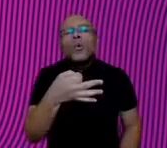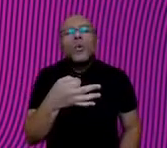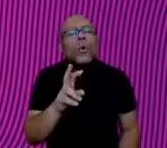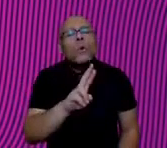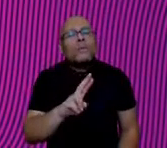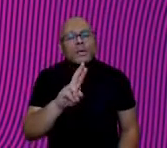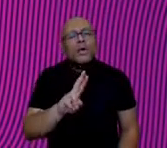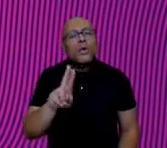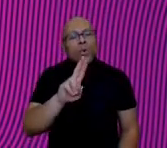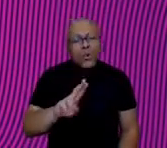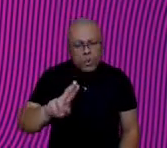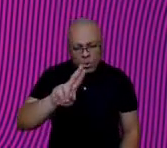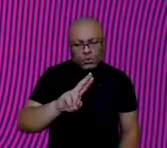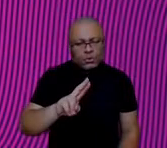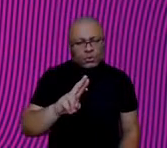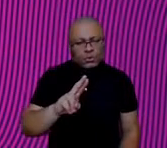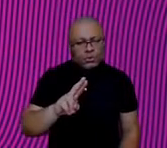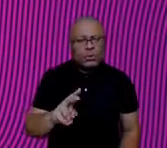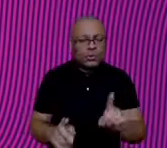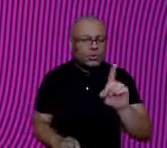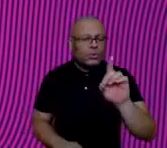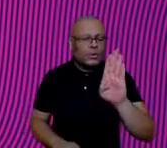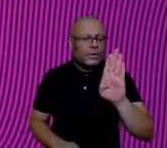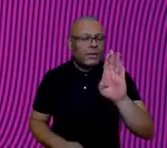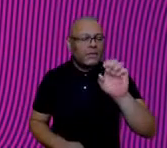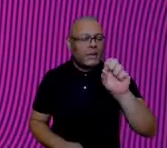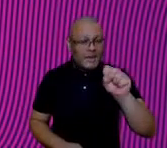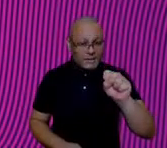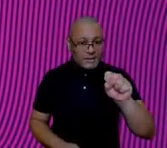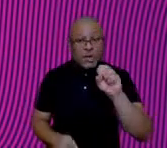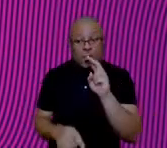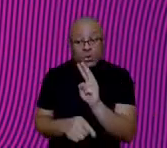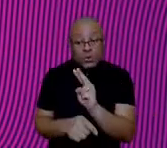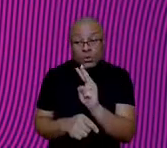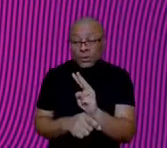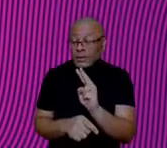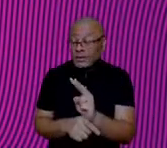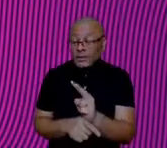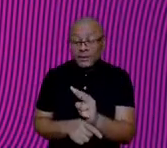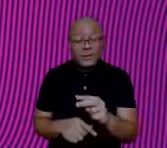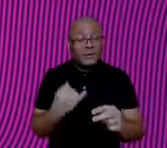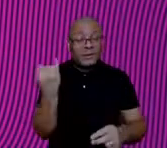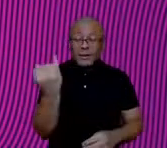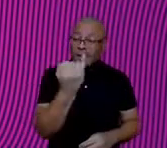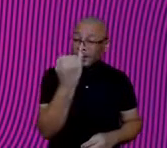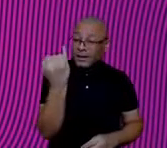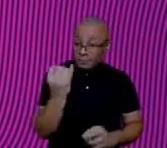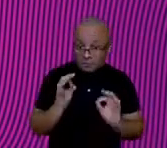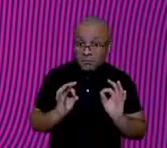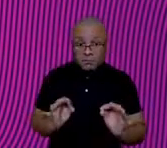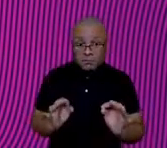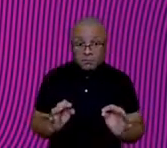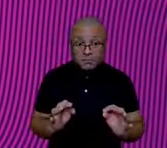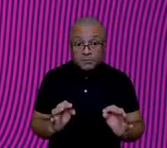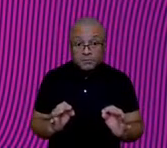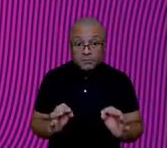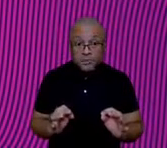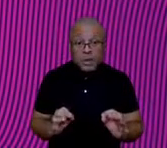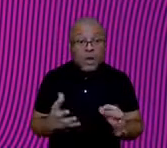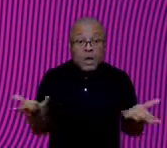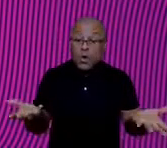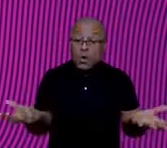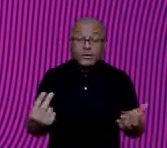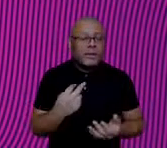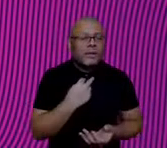do DBS nesse ciclo de cuidado é absolutamente imprescindível, Né? É, não se admite a gente